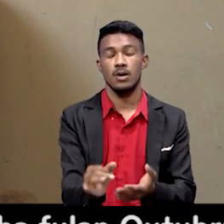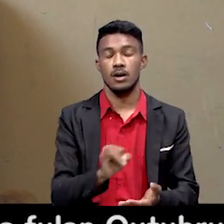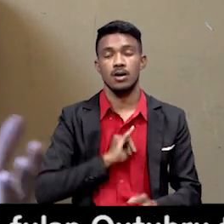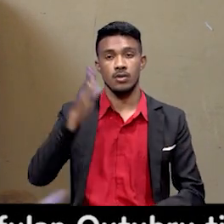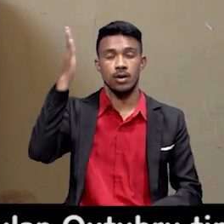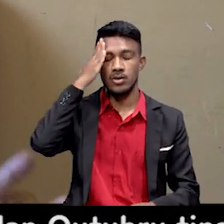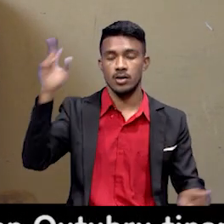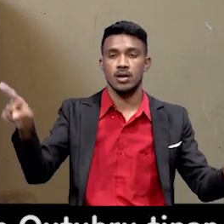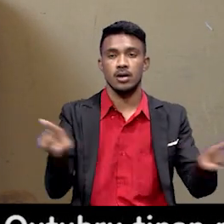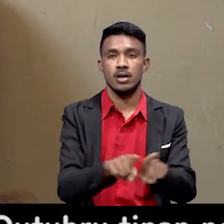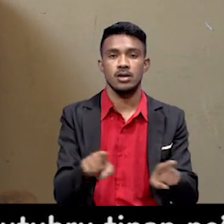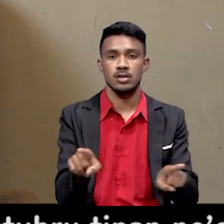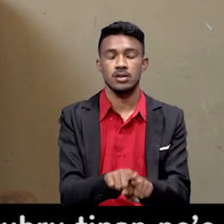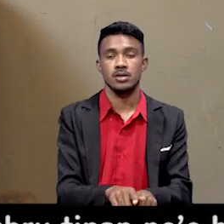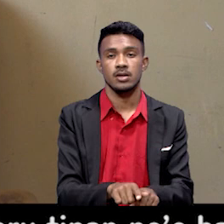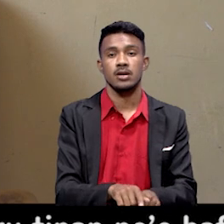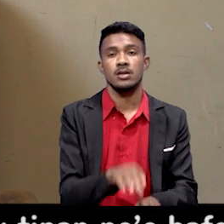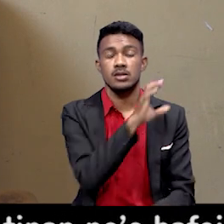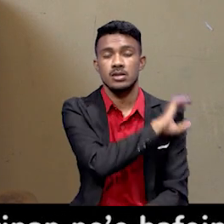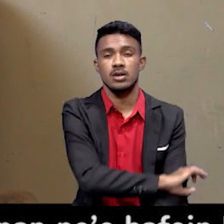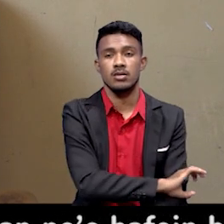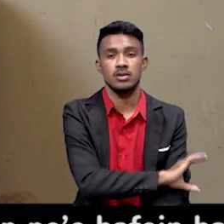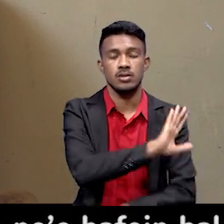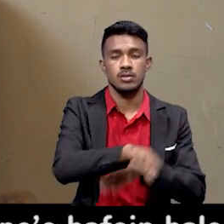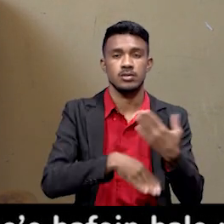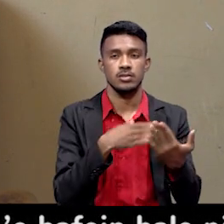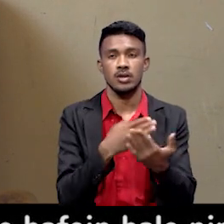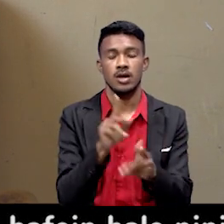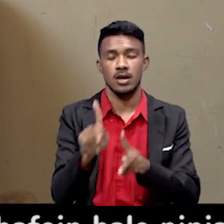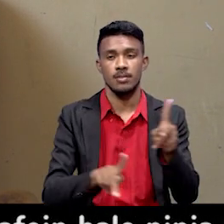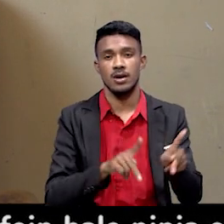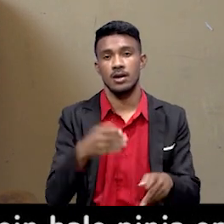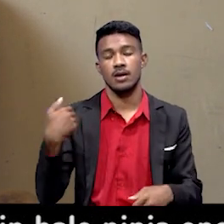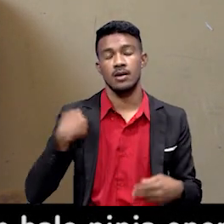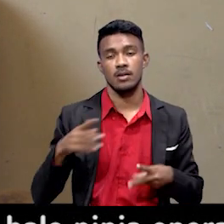de remuneratório e segurança social, né, mas alguém é uma república até